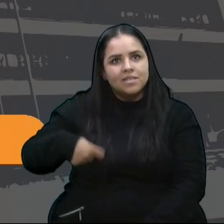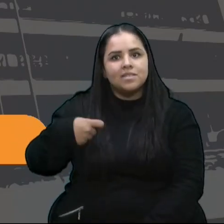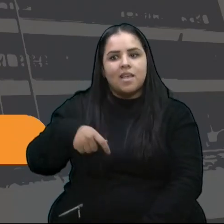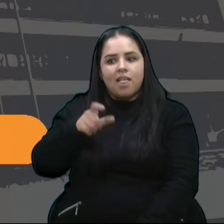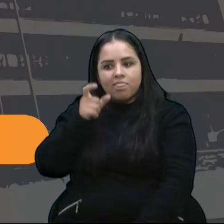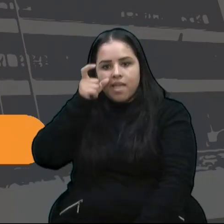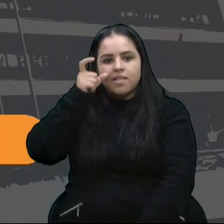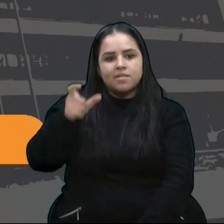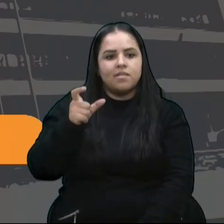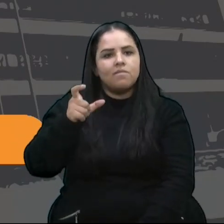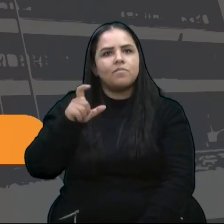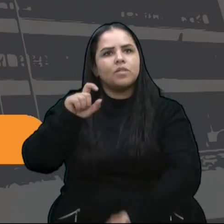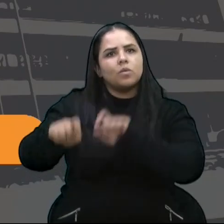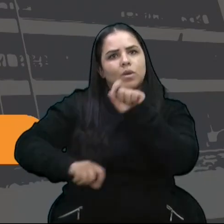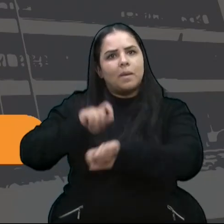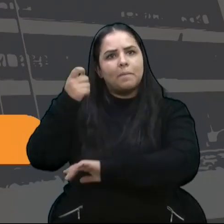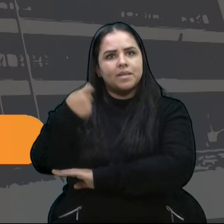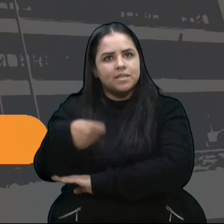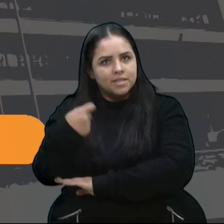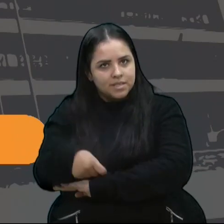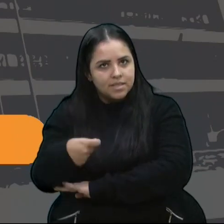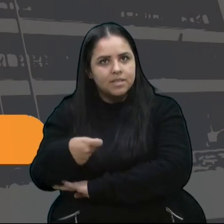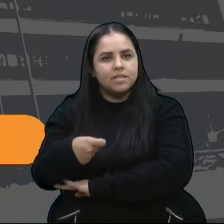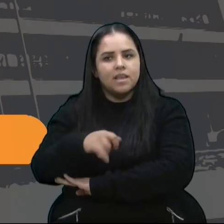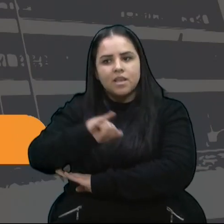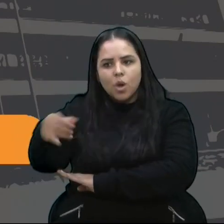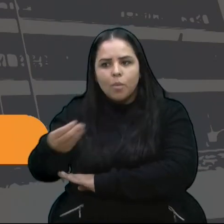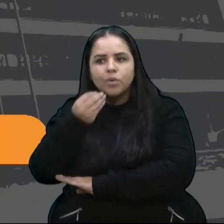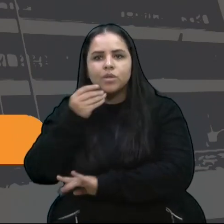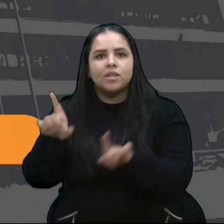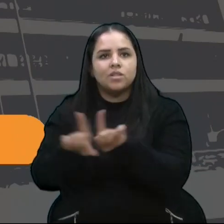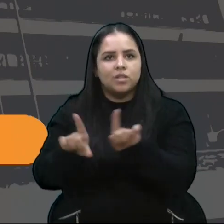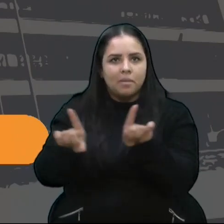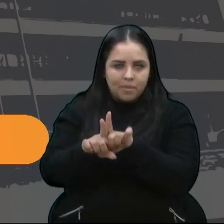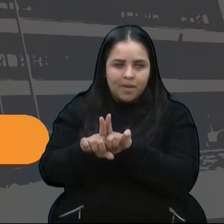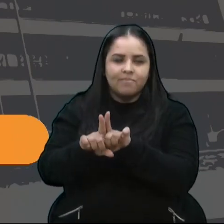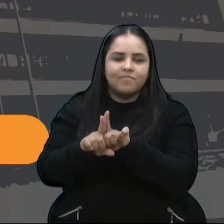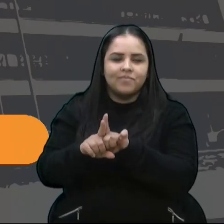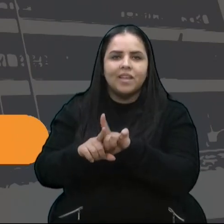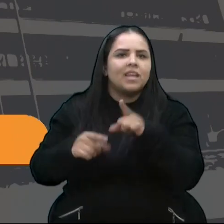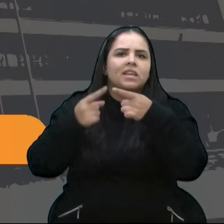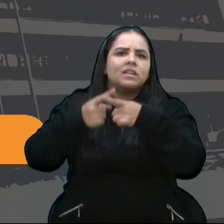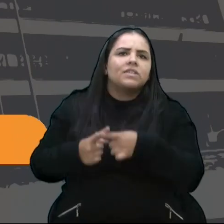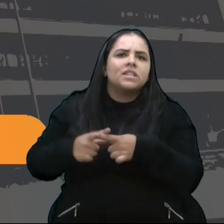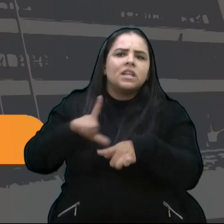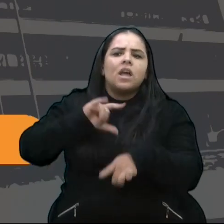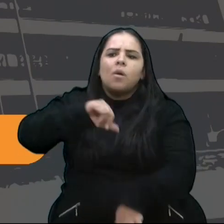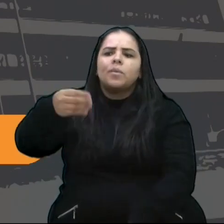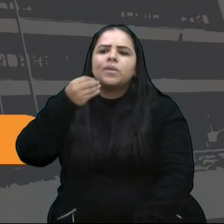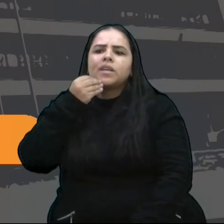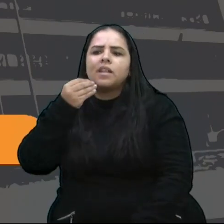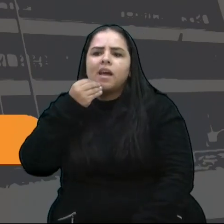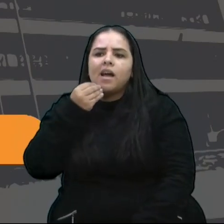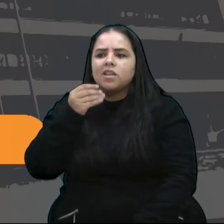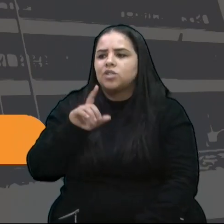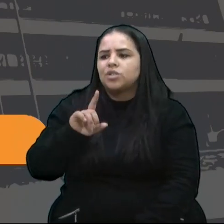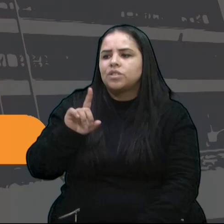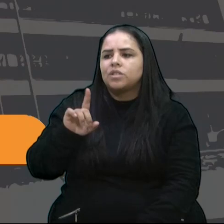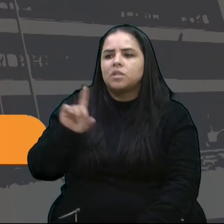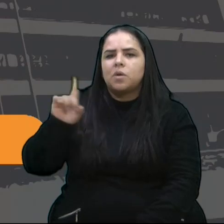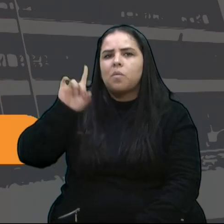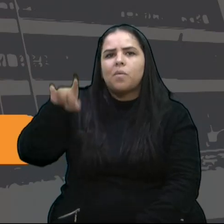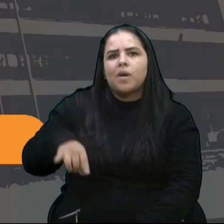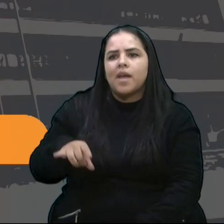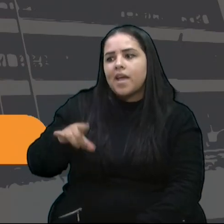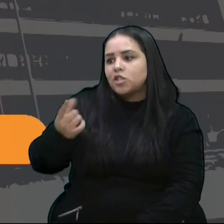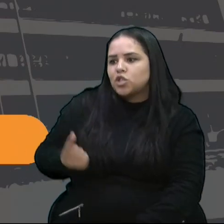atento para essas necessidades e para essas oportunidades. E muitas vezes essas oportunidades, elas não demandam necessariamente